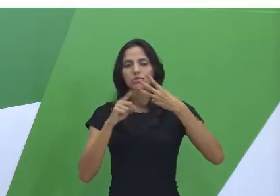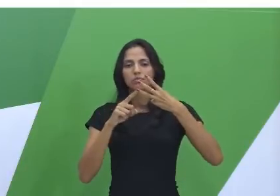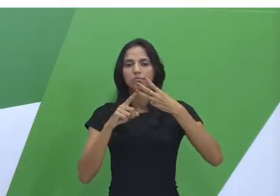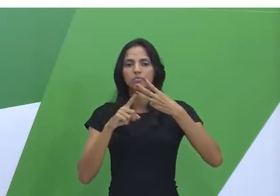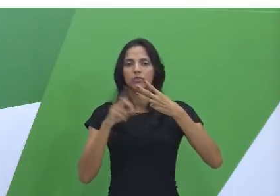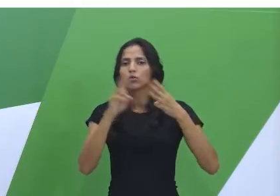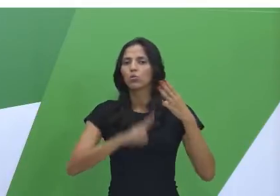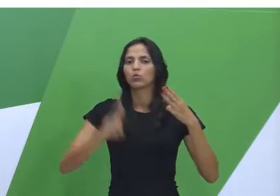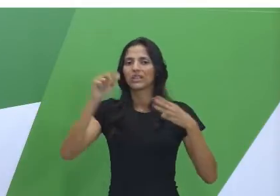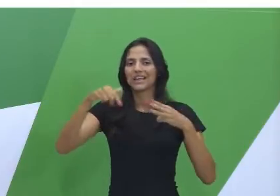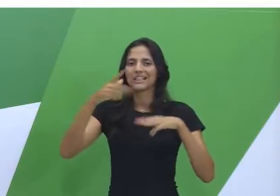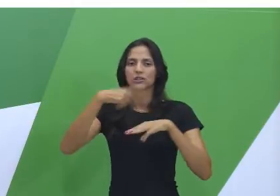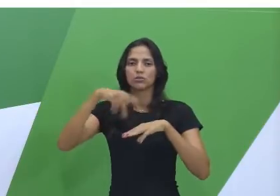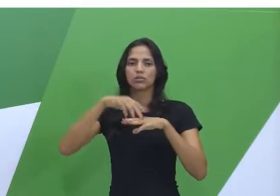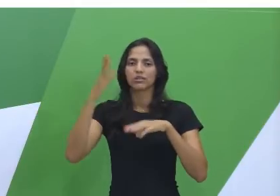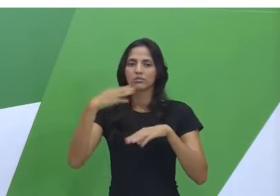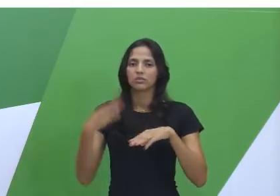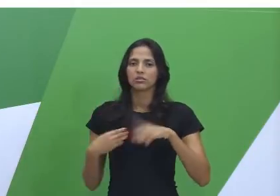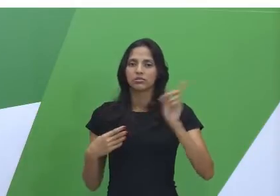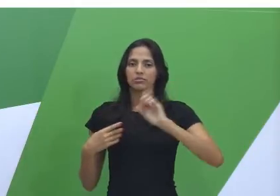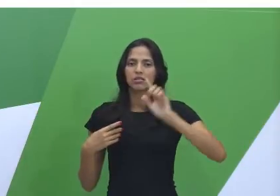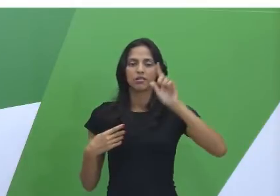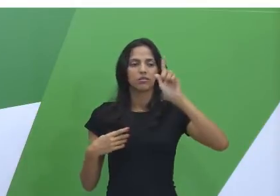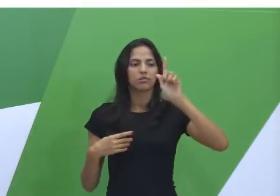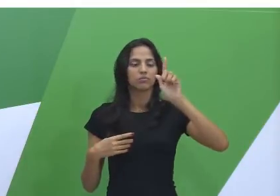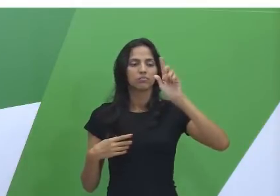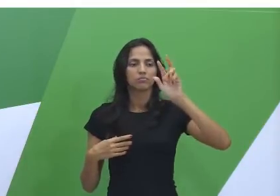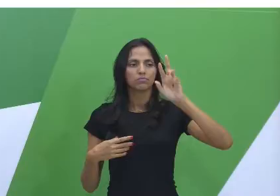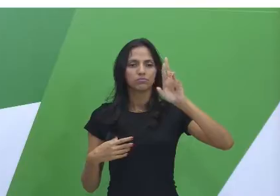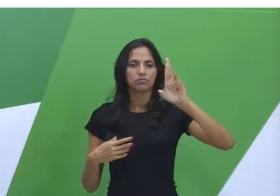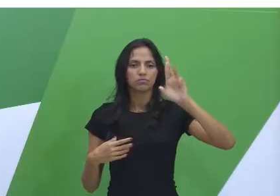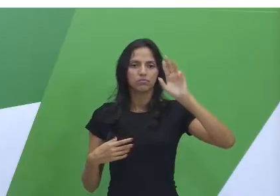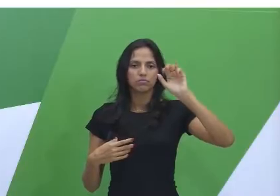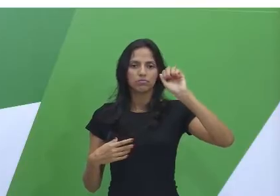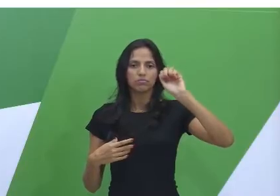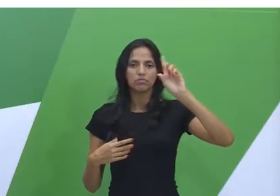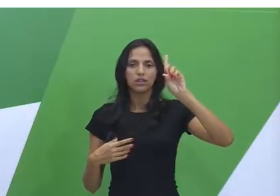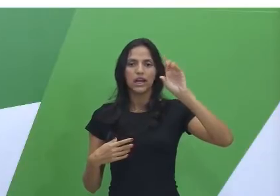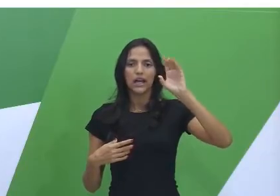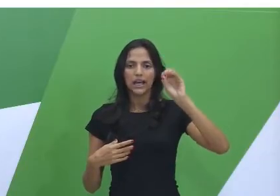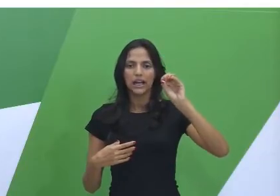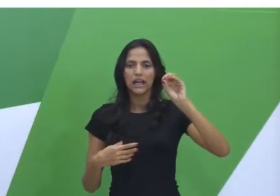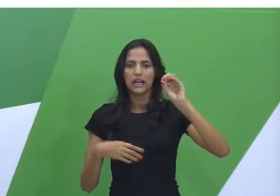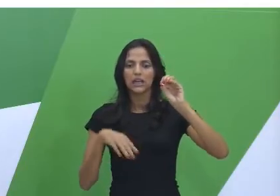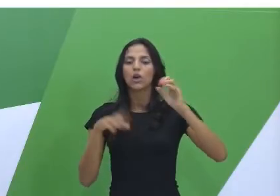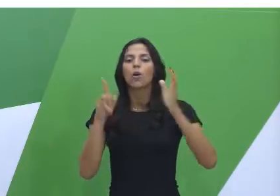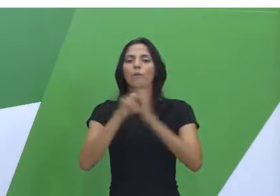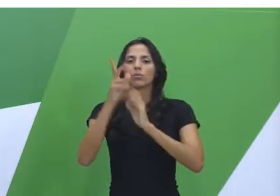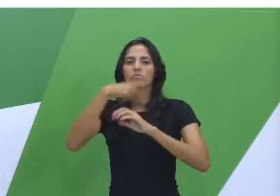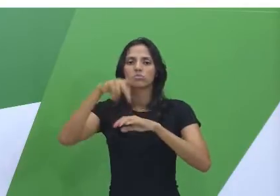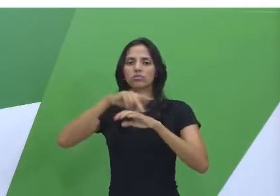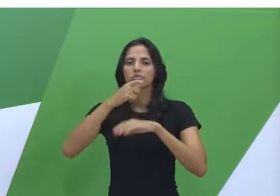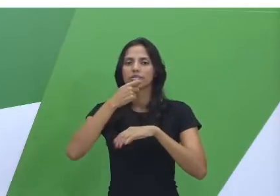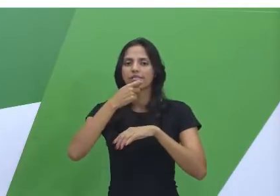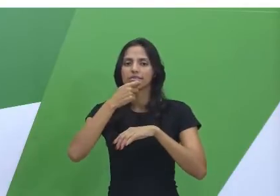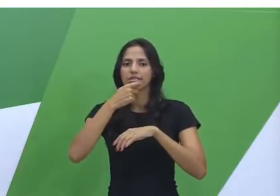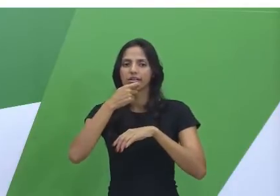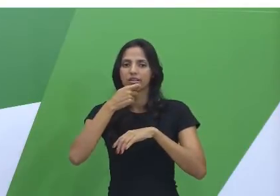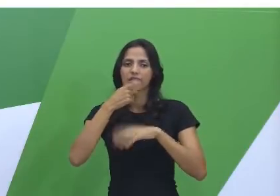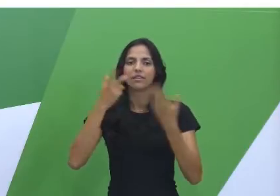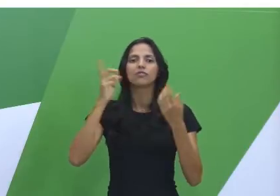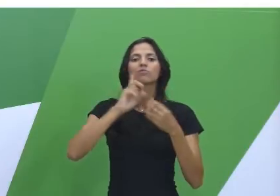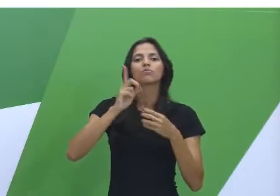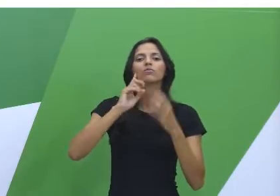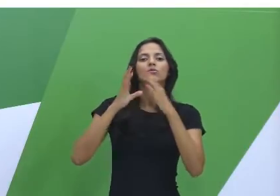nosso país, que é quem? O grado. Ela é utilizada nos países de língua inglesa. Na Inglaterra, nos